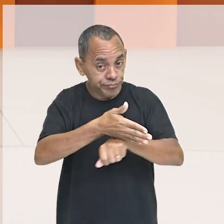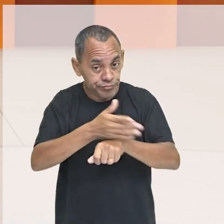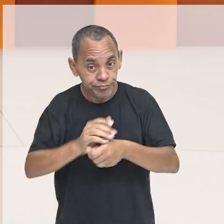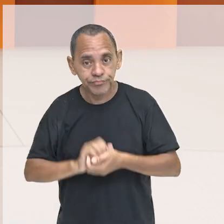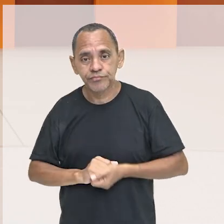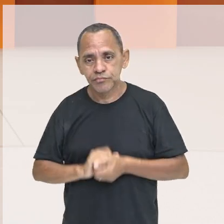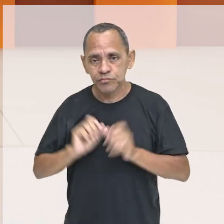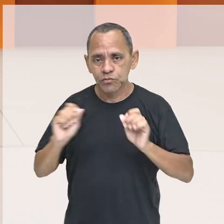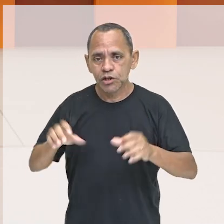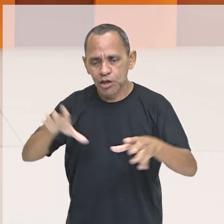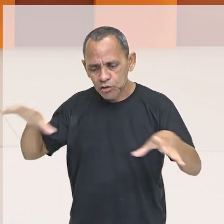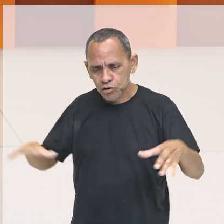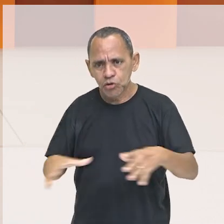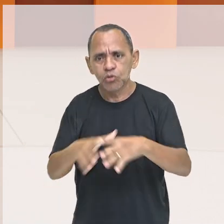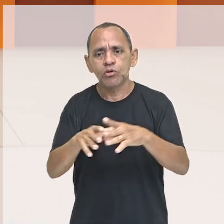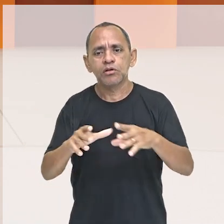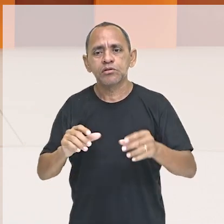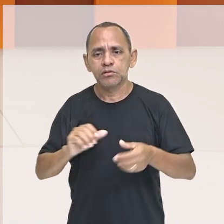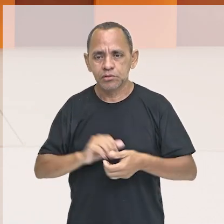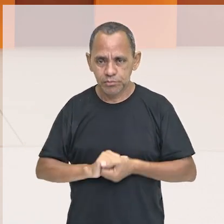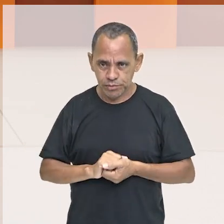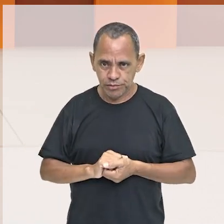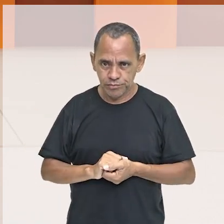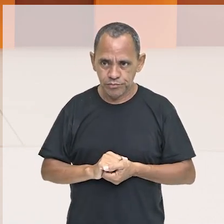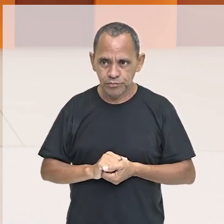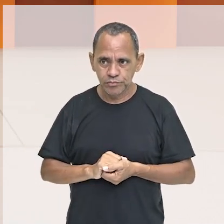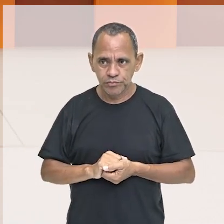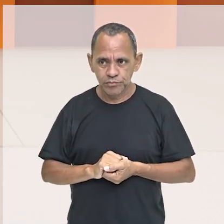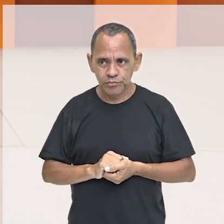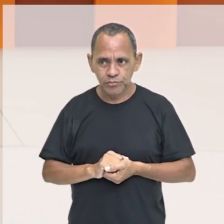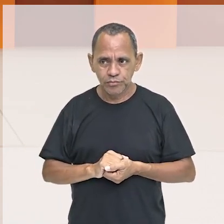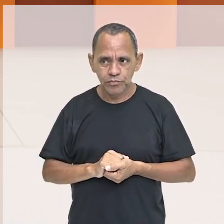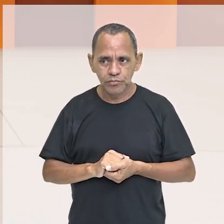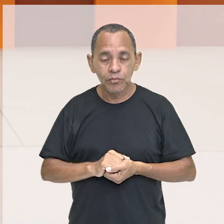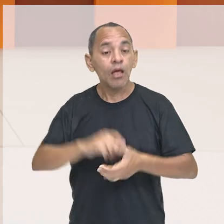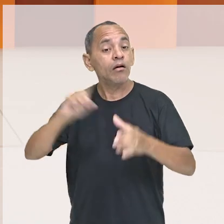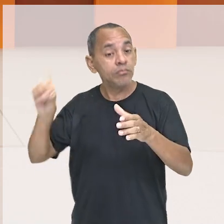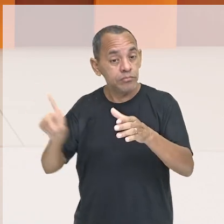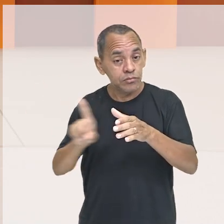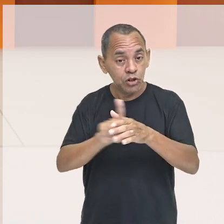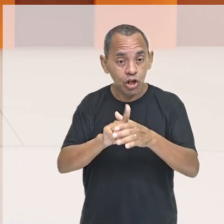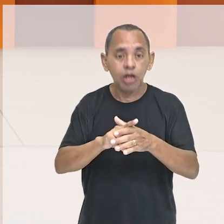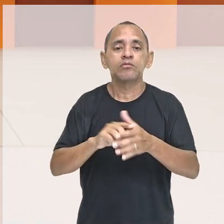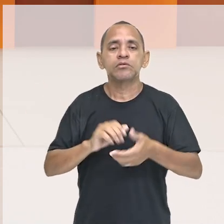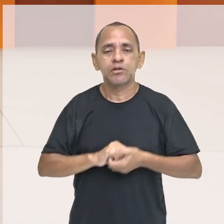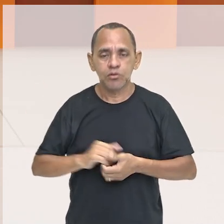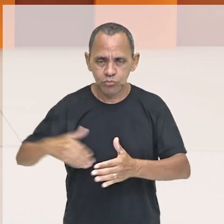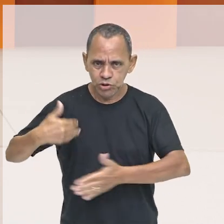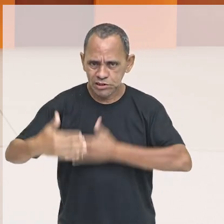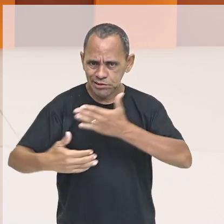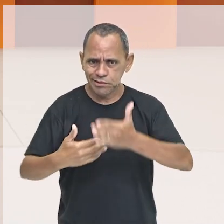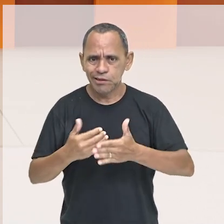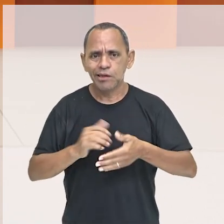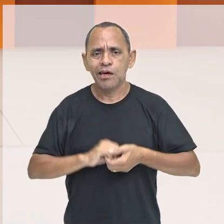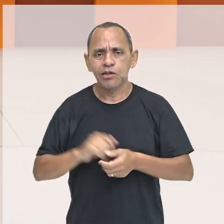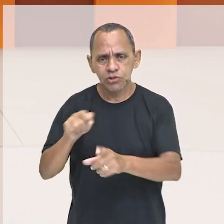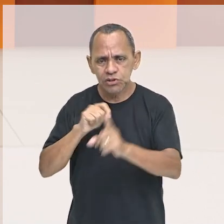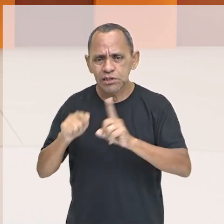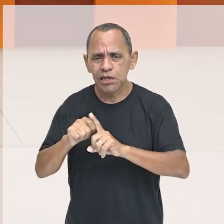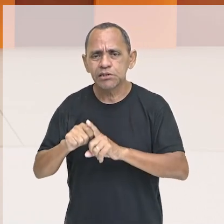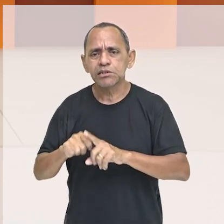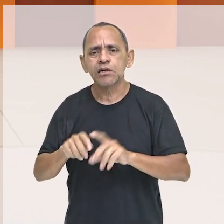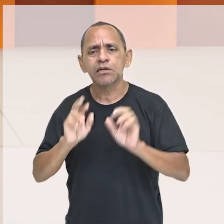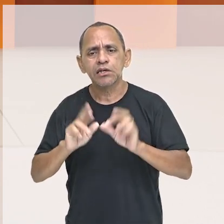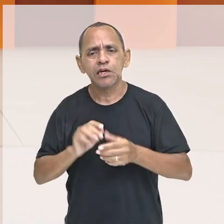integrá-los. Não é isso? Trocando em miúdo, o processo de socialização é a internalização das